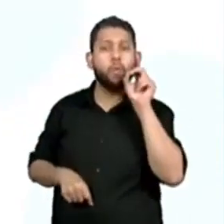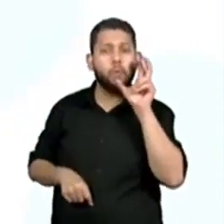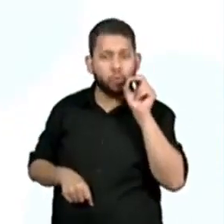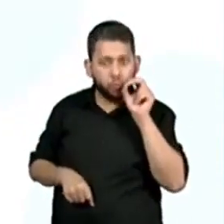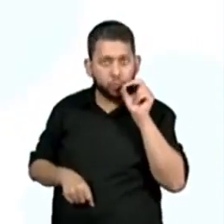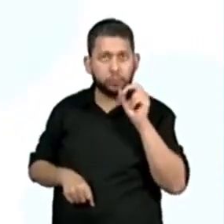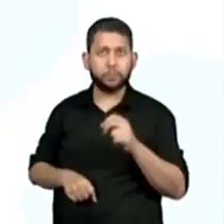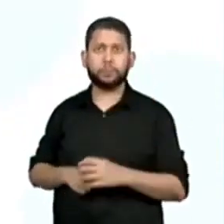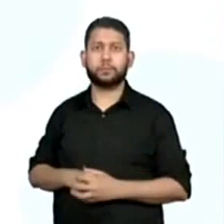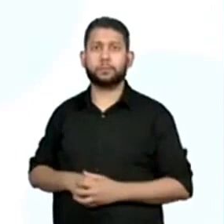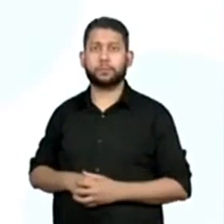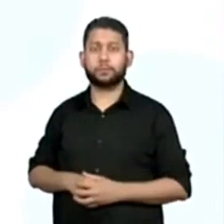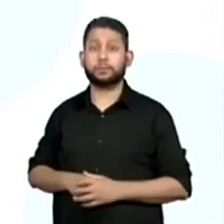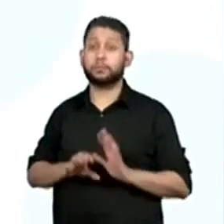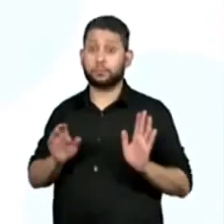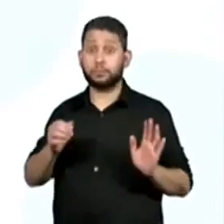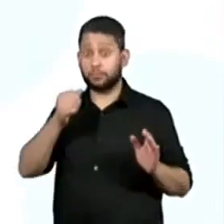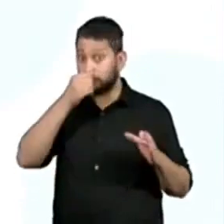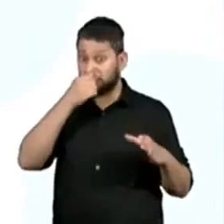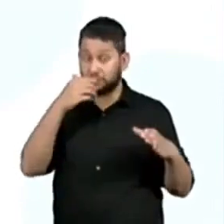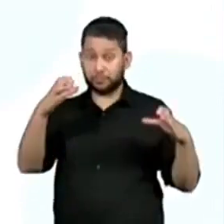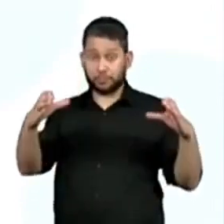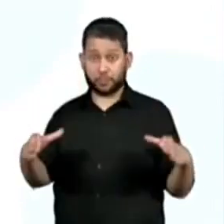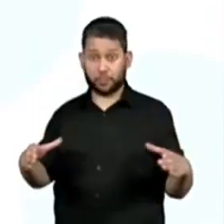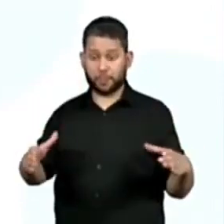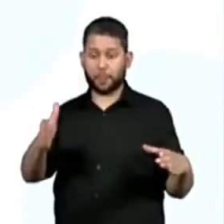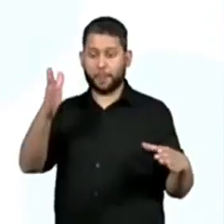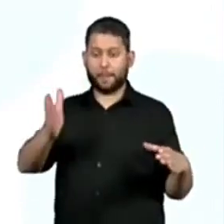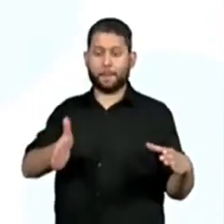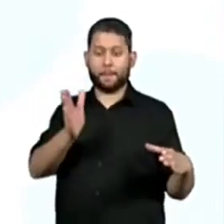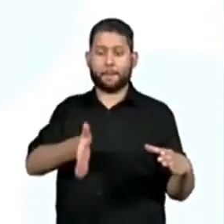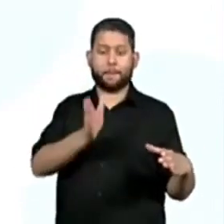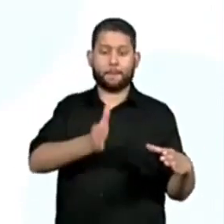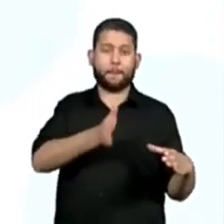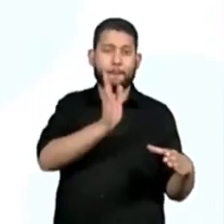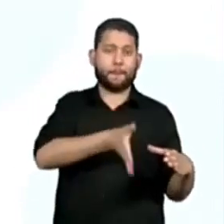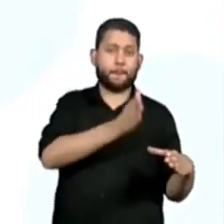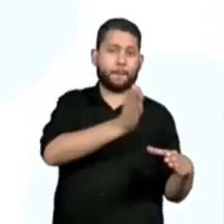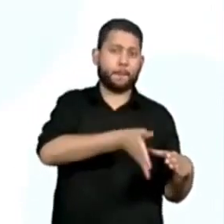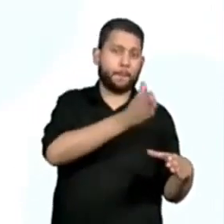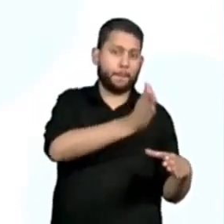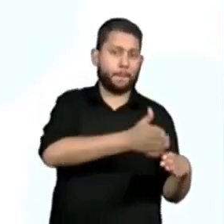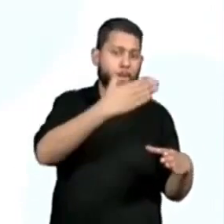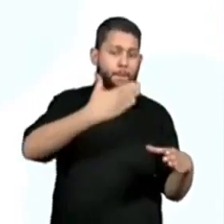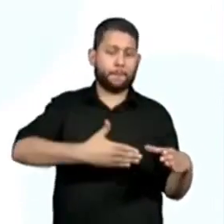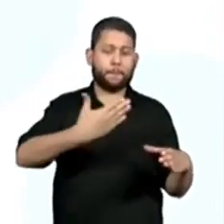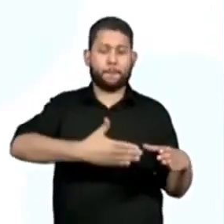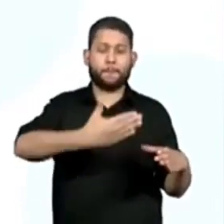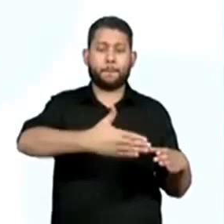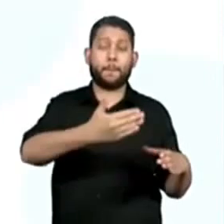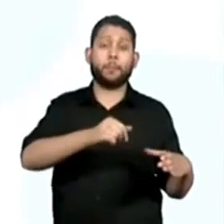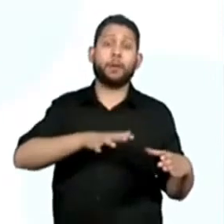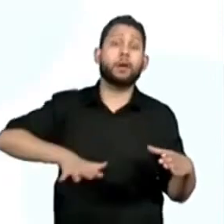e para Ou seja a repartiu para duas pessoas Vou colocar aqui a nossa dica duas